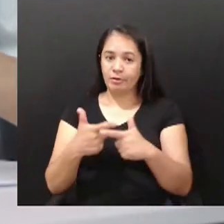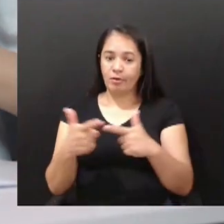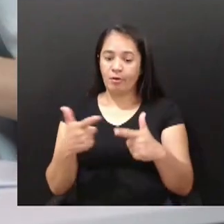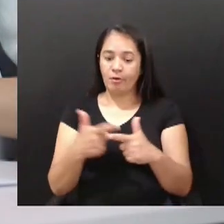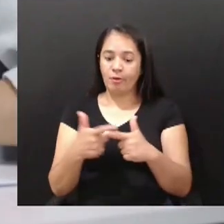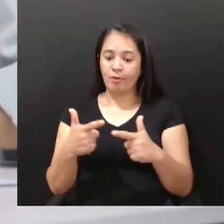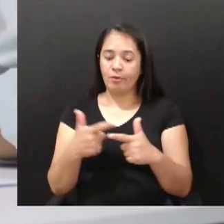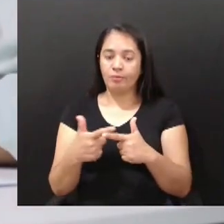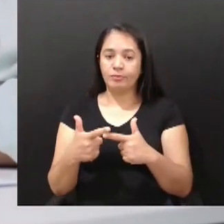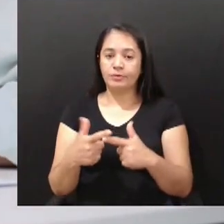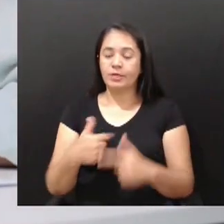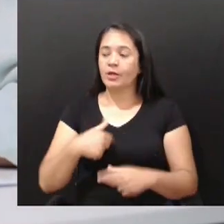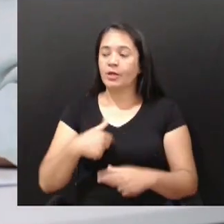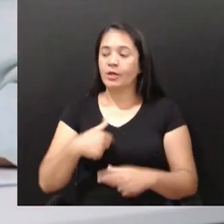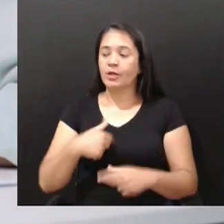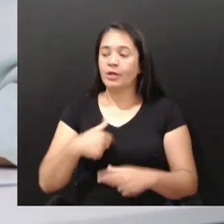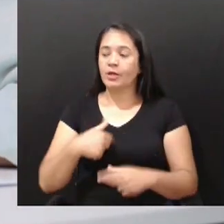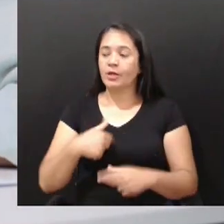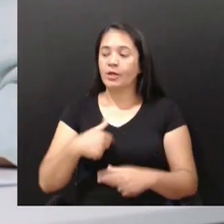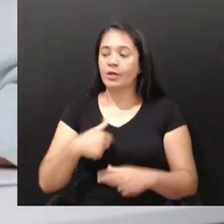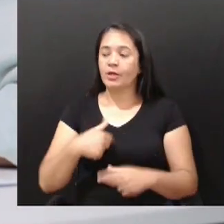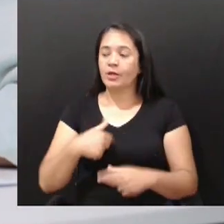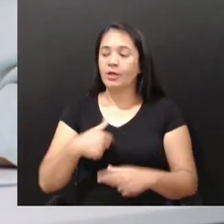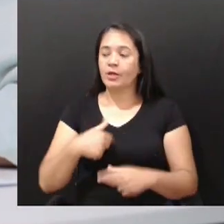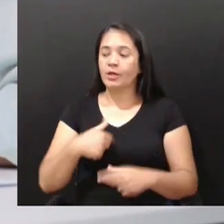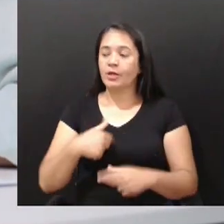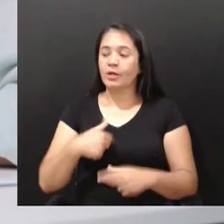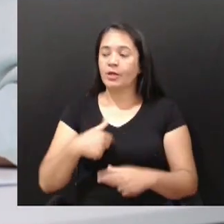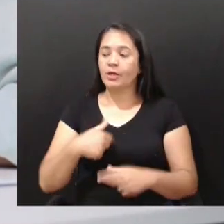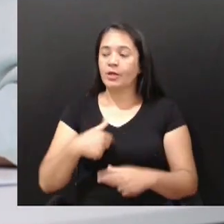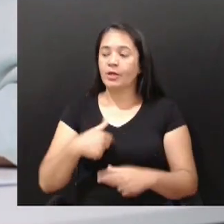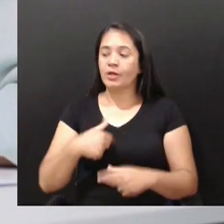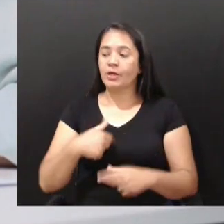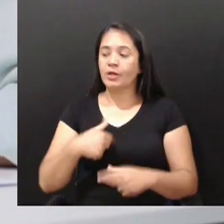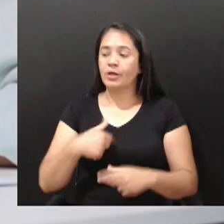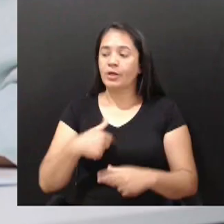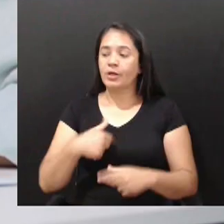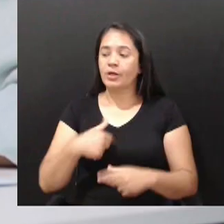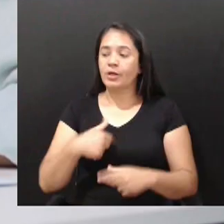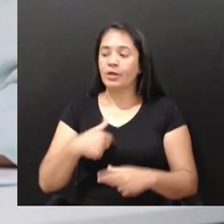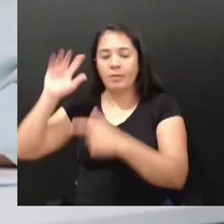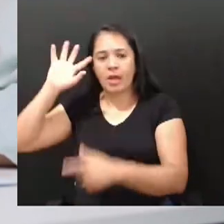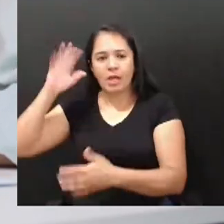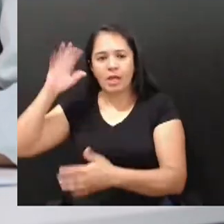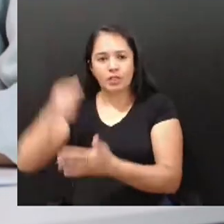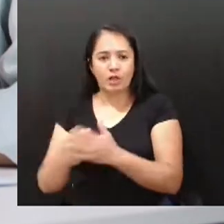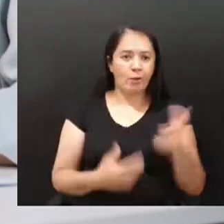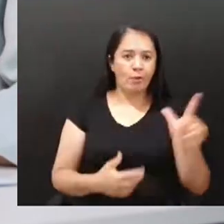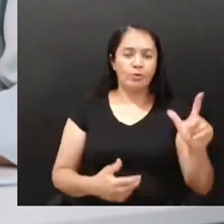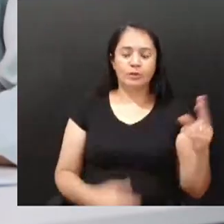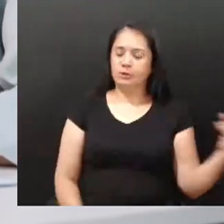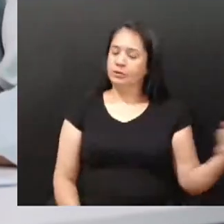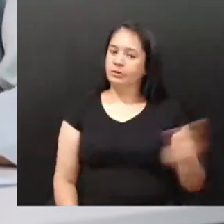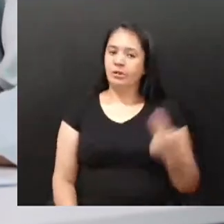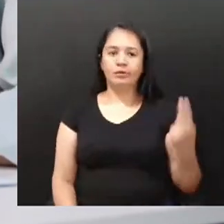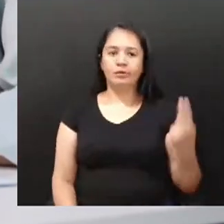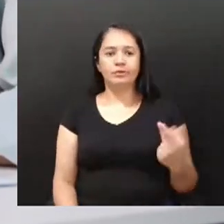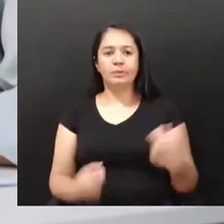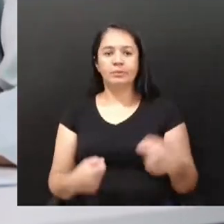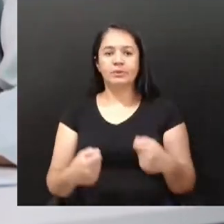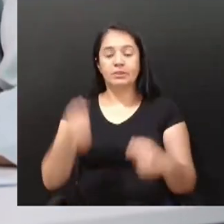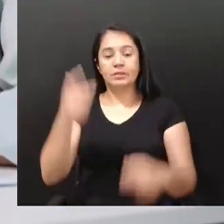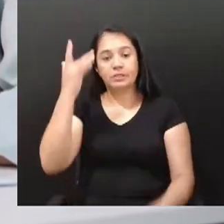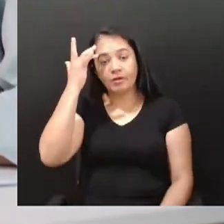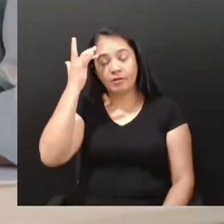pode resolver um problema criando outro, né? Então a gente sempre tem que usar ele num meio, né, de facilidade, como uma